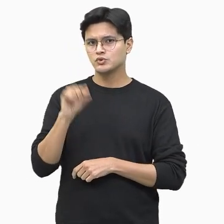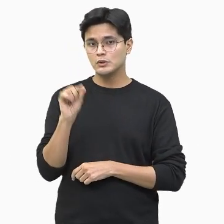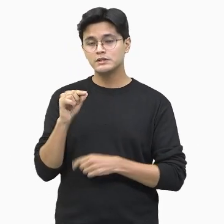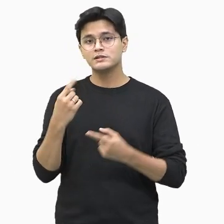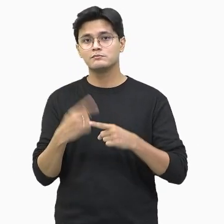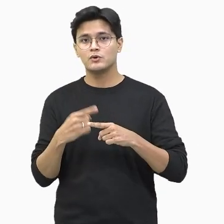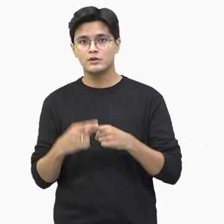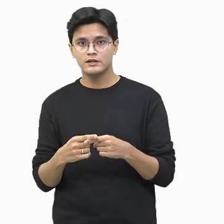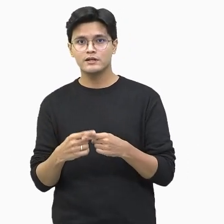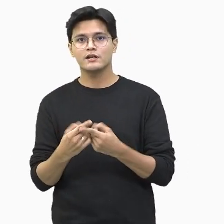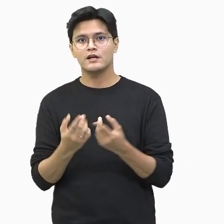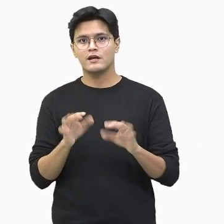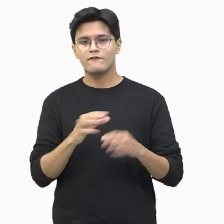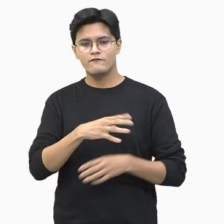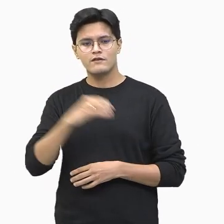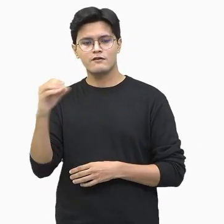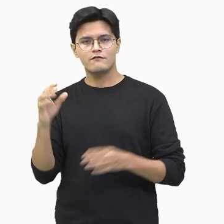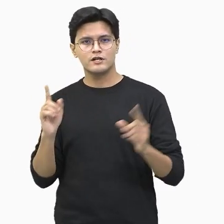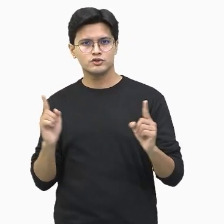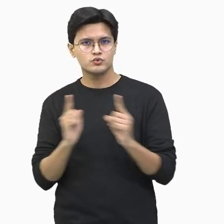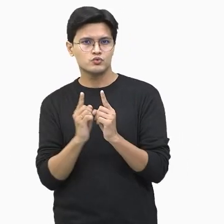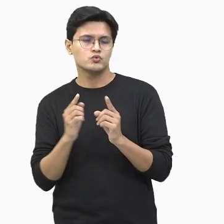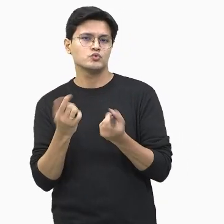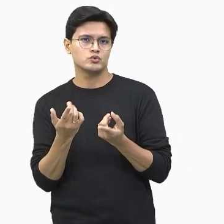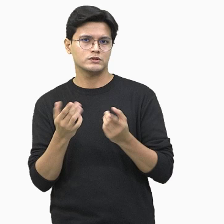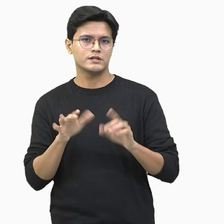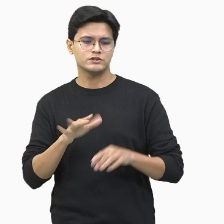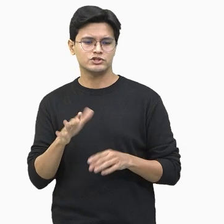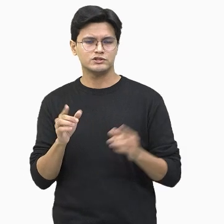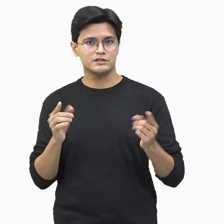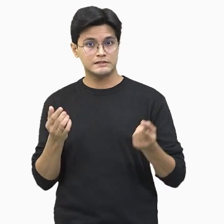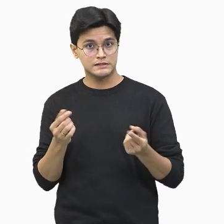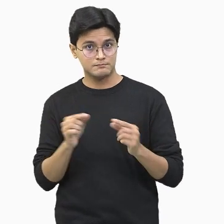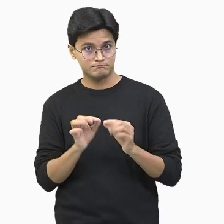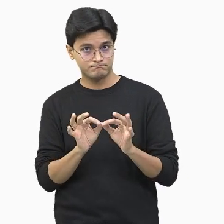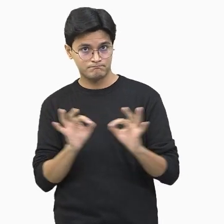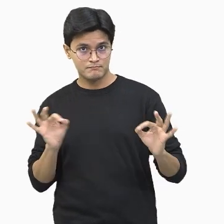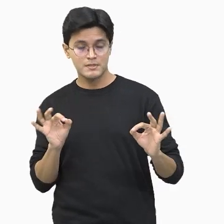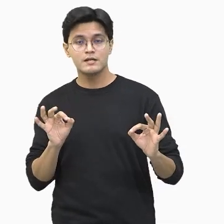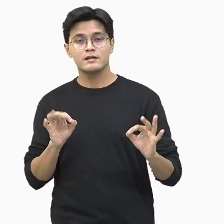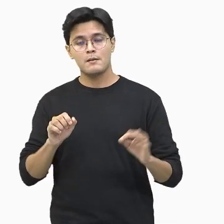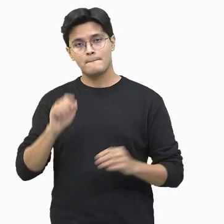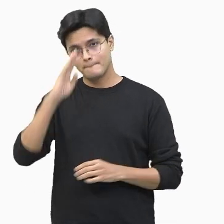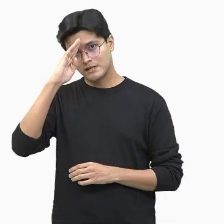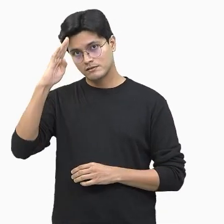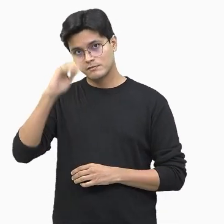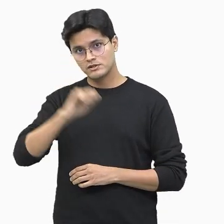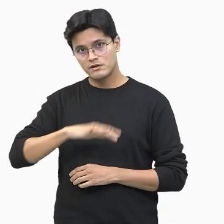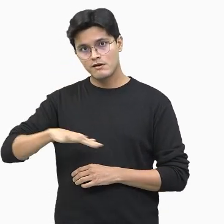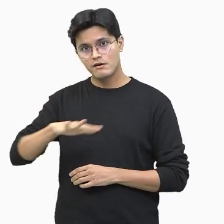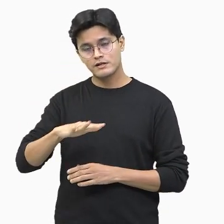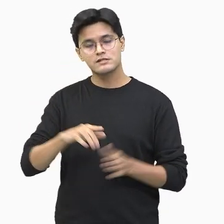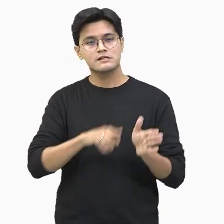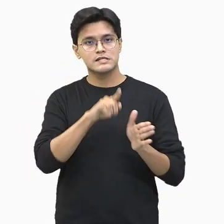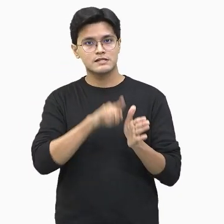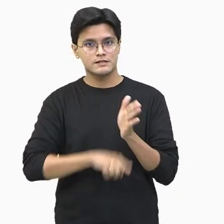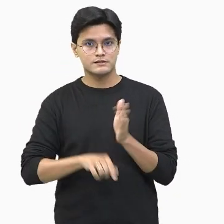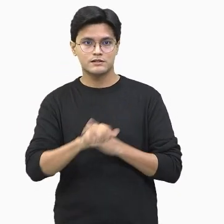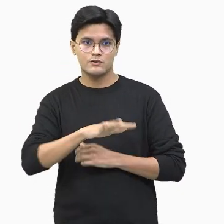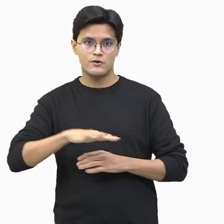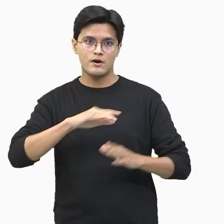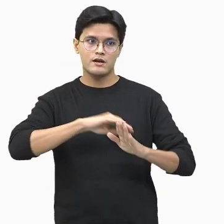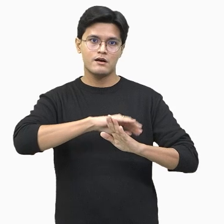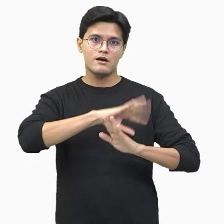curta média distância principalmente ali mais nas outras regiões com com exceção da região Amazônica tá